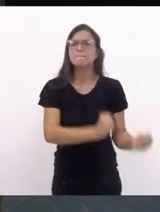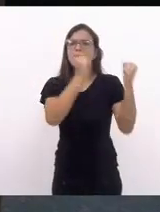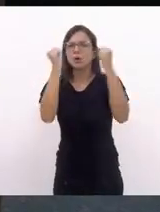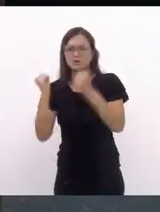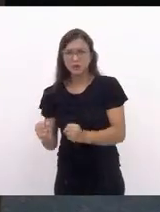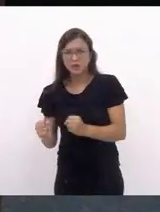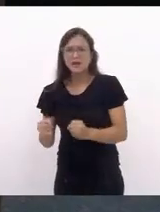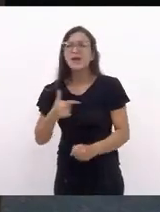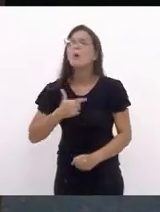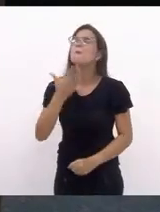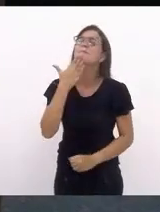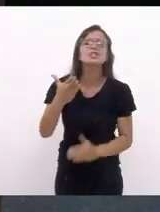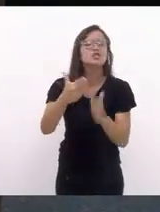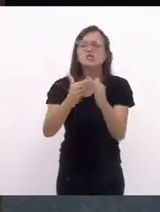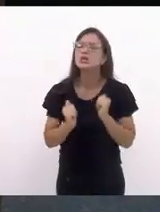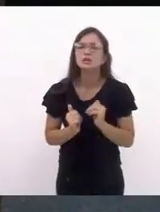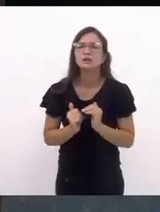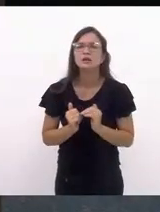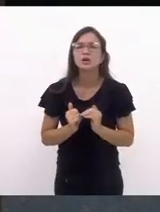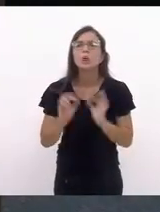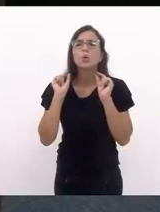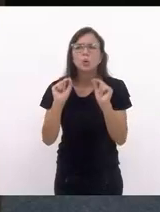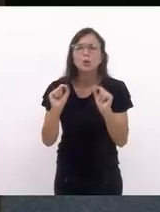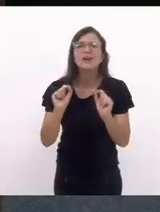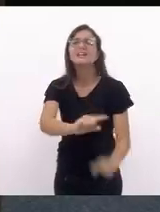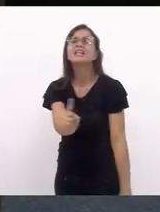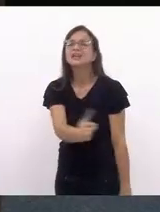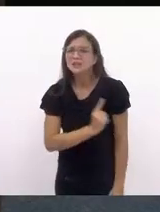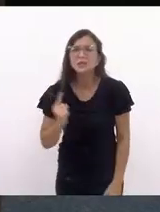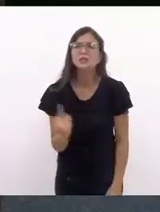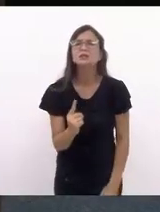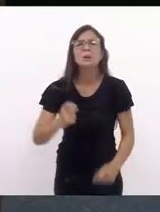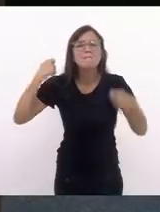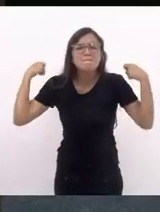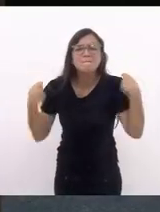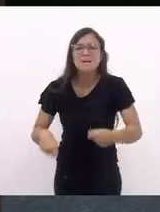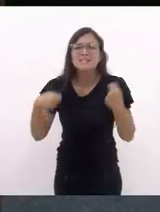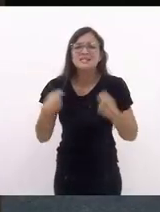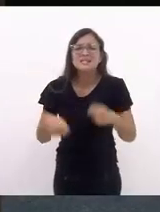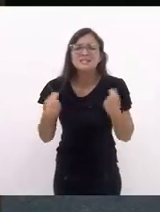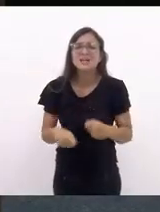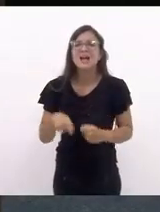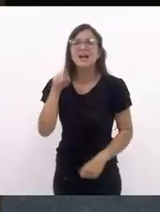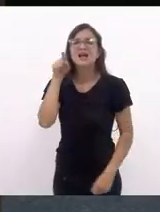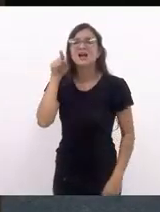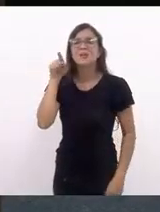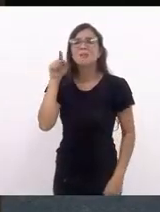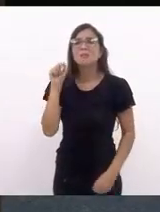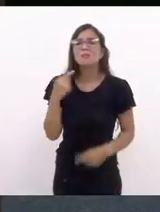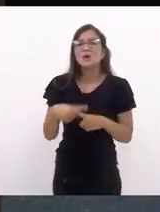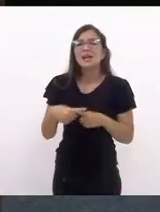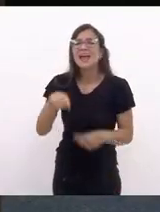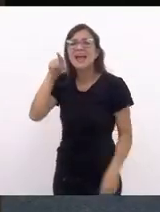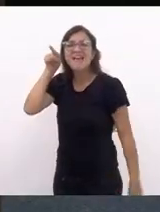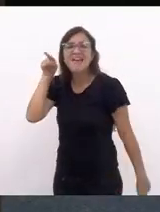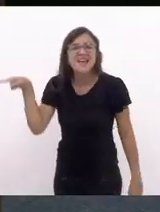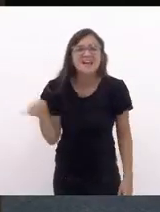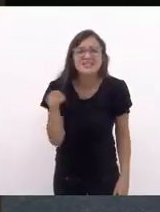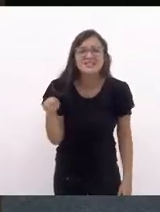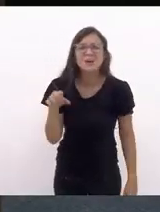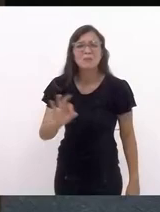o que eu vou pedir nesse momento Nós temos muitos policiais que foram excluídos e